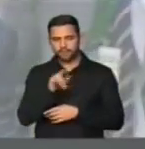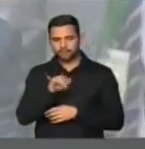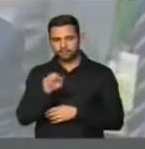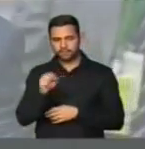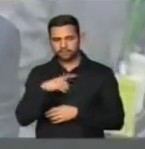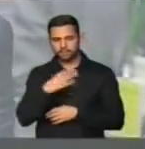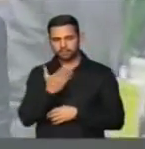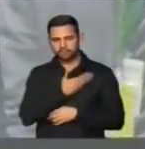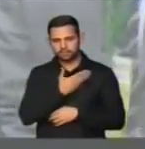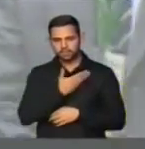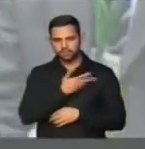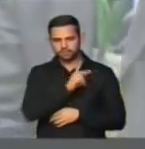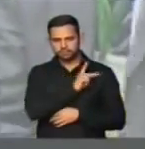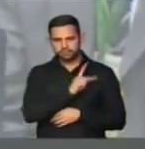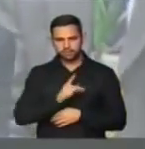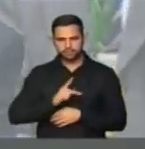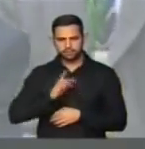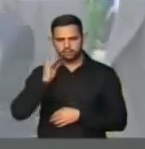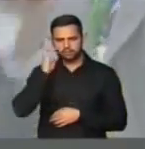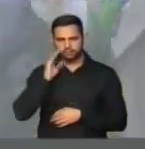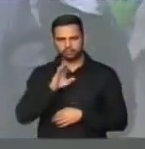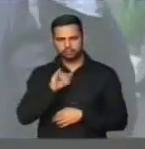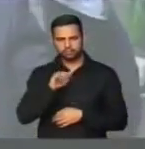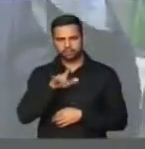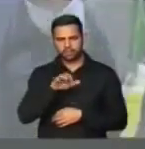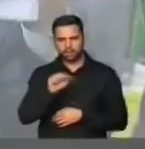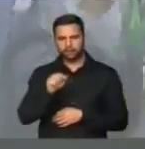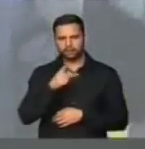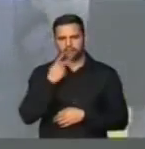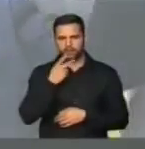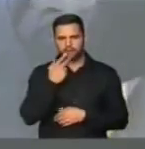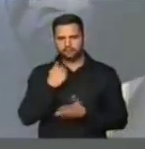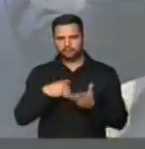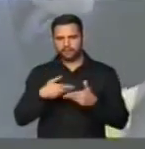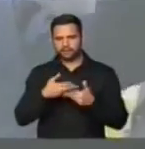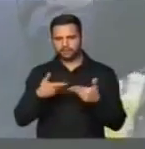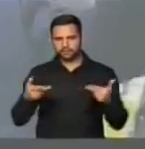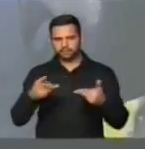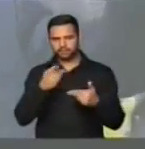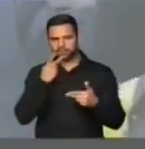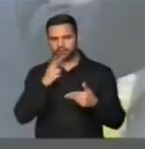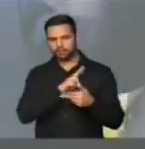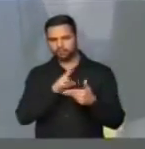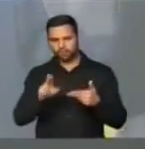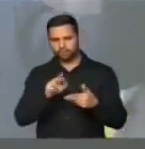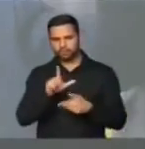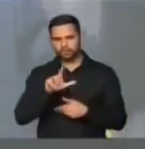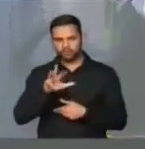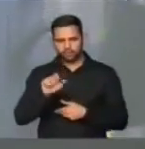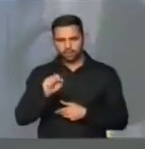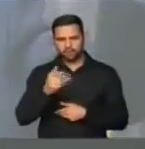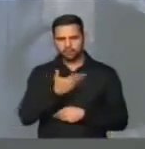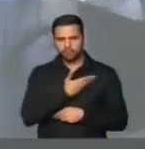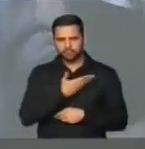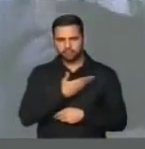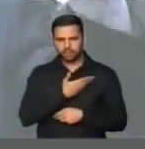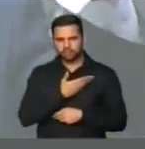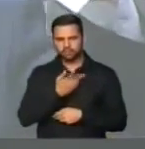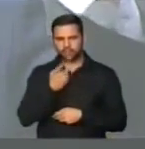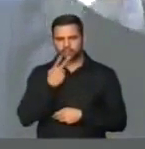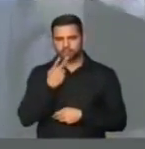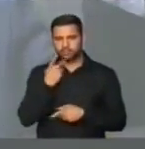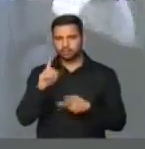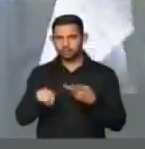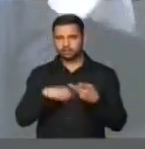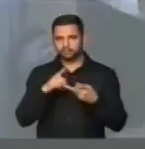a amizade do presidente Lula com o seu Bulai. Várias vezes. Cita o nome de Lula como amigo. E cita